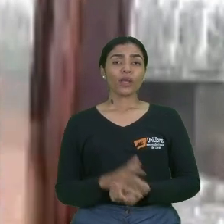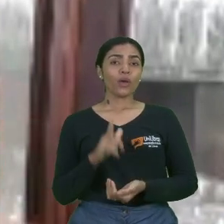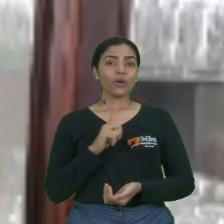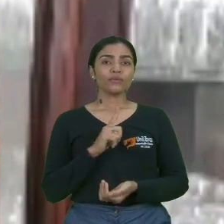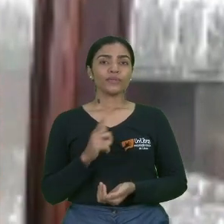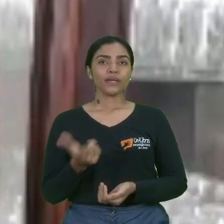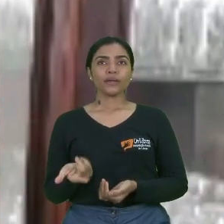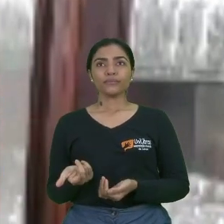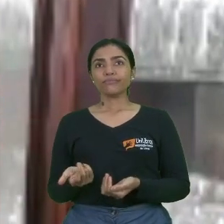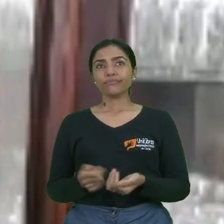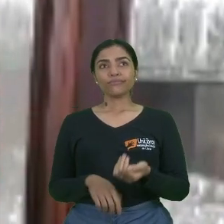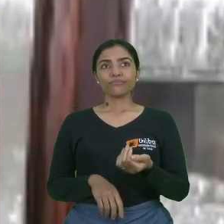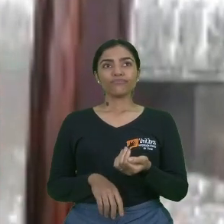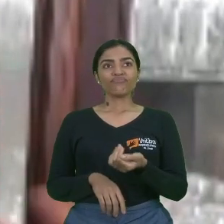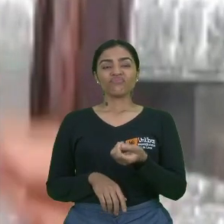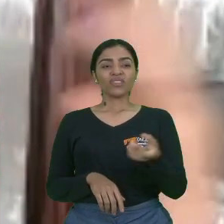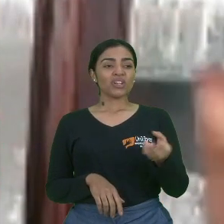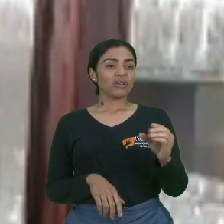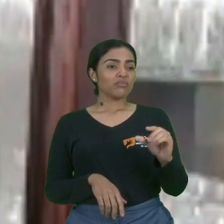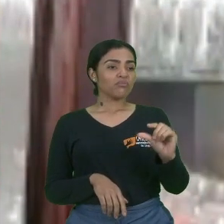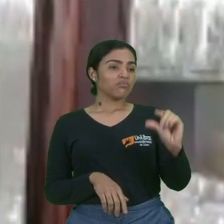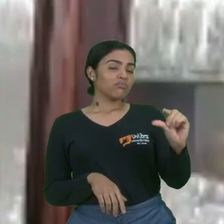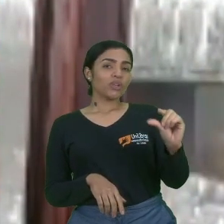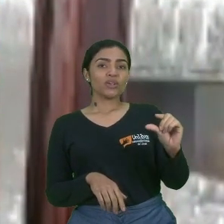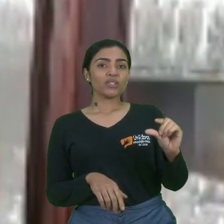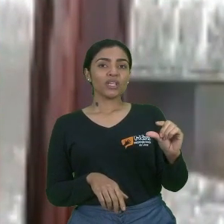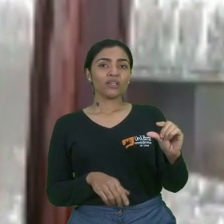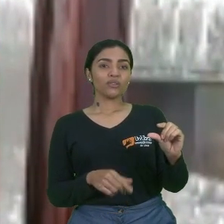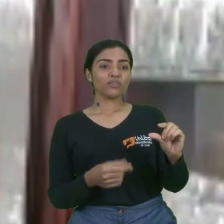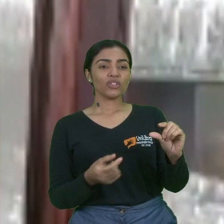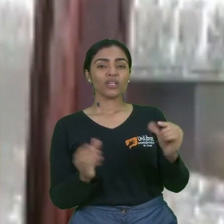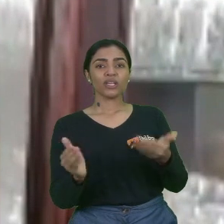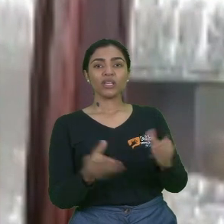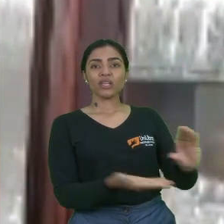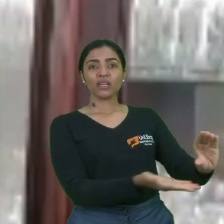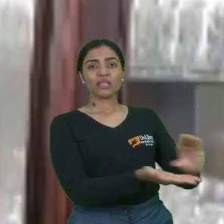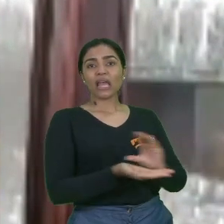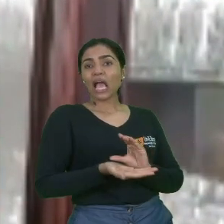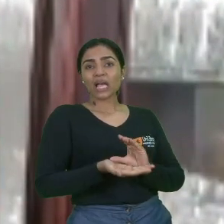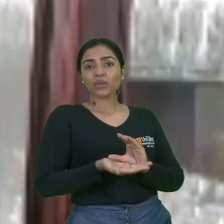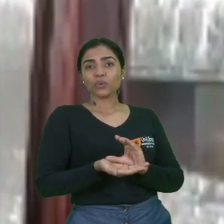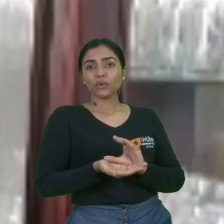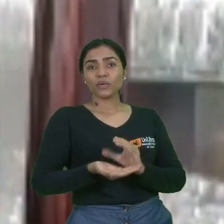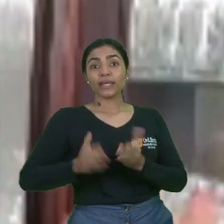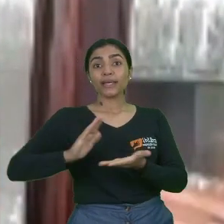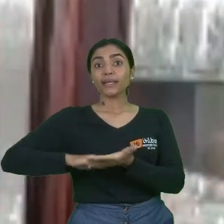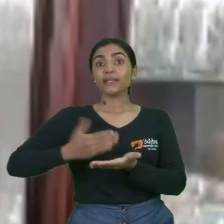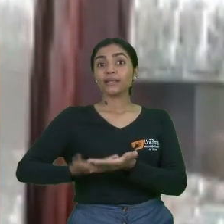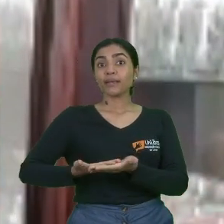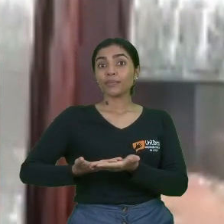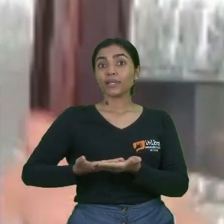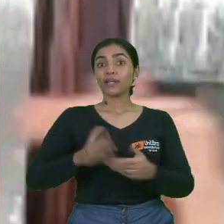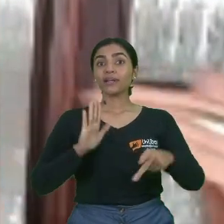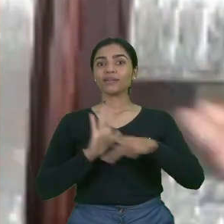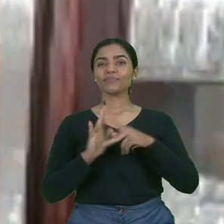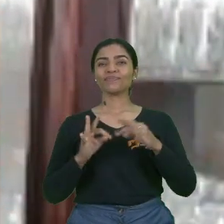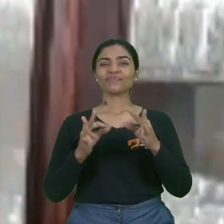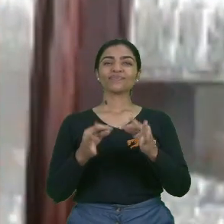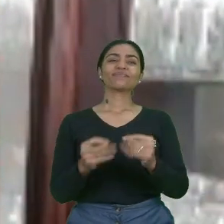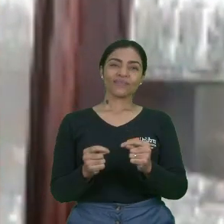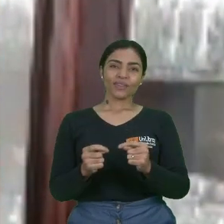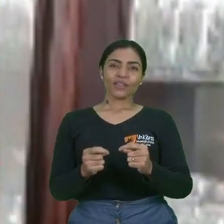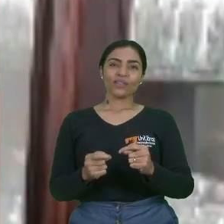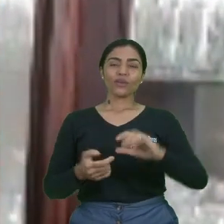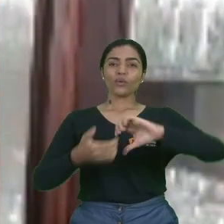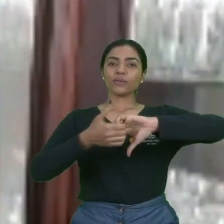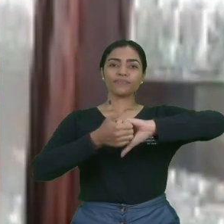de dados todo mundo é de todos os seus respectivos